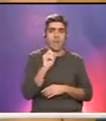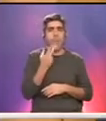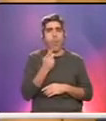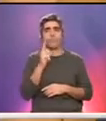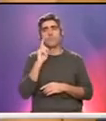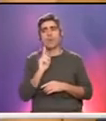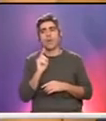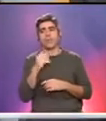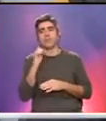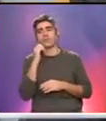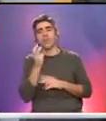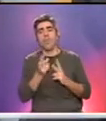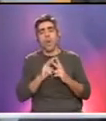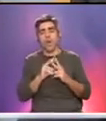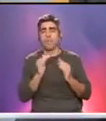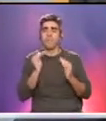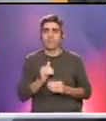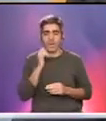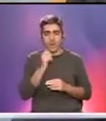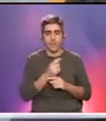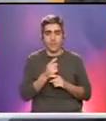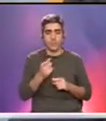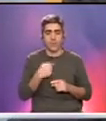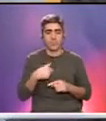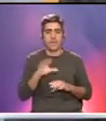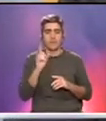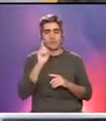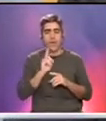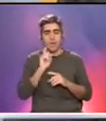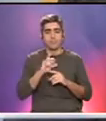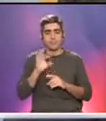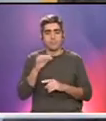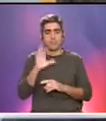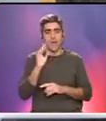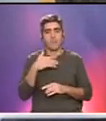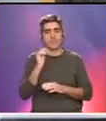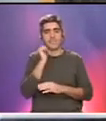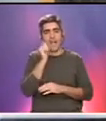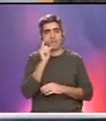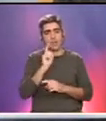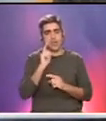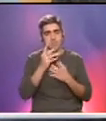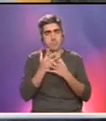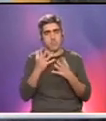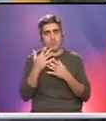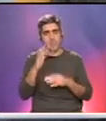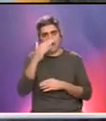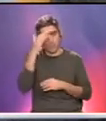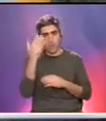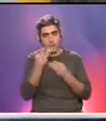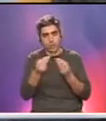mulheres? Menos graves. Menos graves. Porquê isso? Por isso é que nós fazemos mais mulheres, porque nós escolhemos os casos mais graves. Claro. Aqueles que têm mais dificuldade em ser